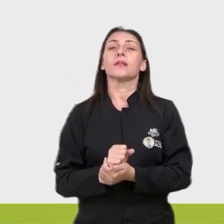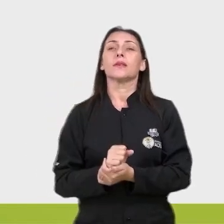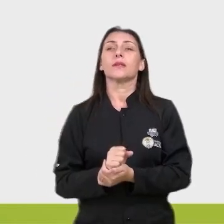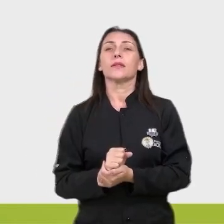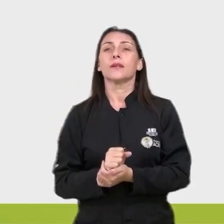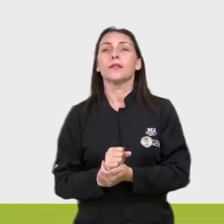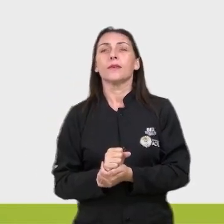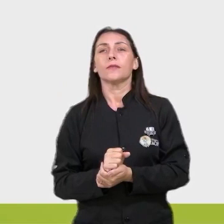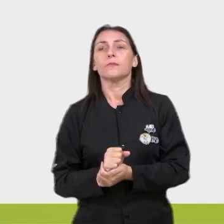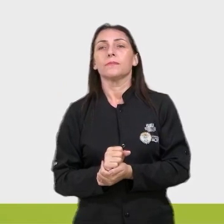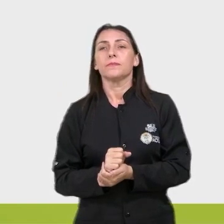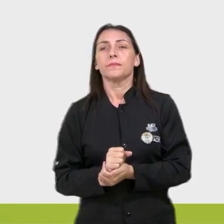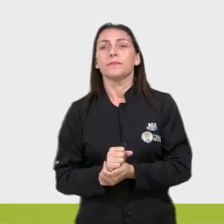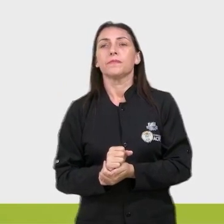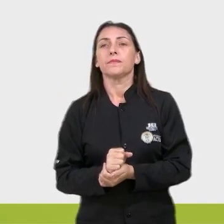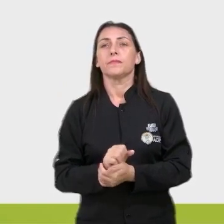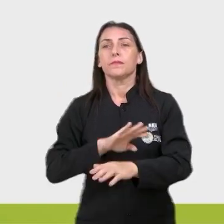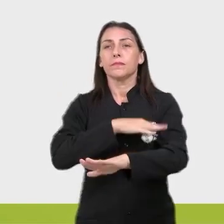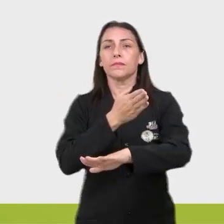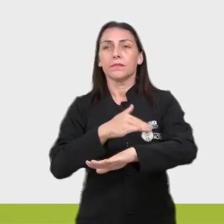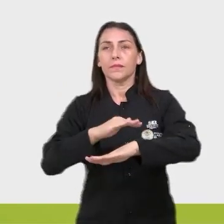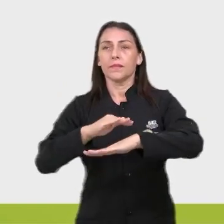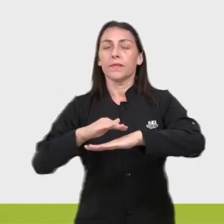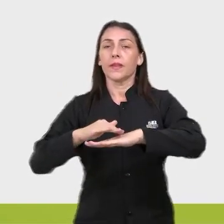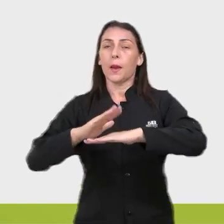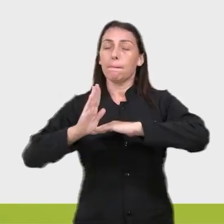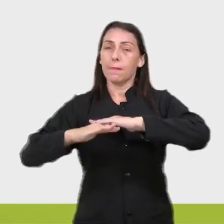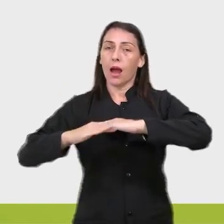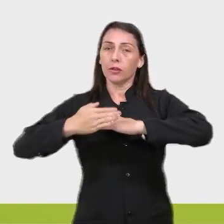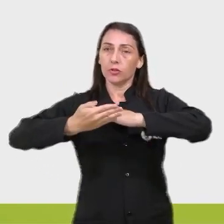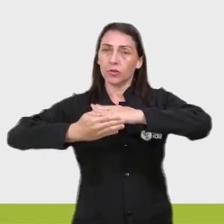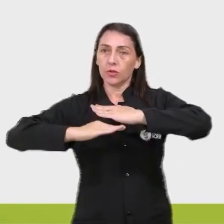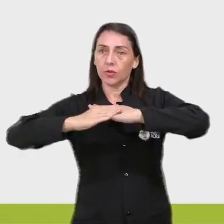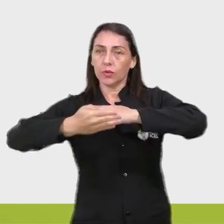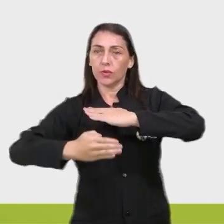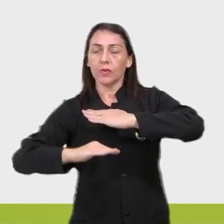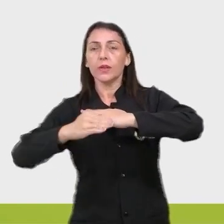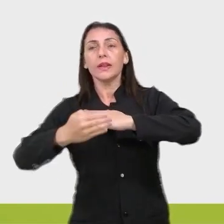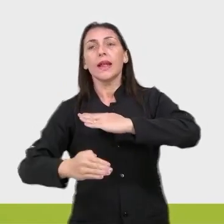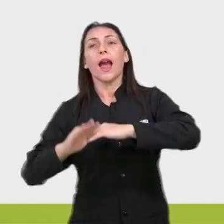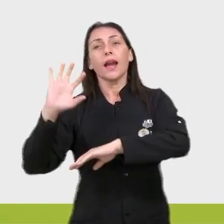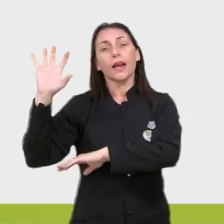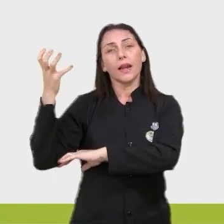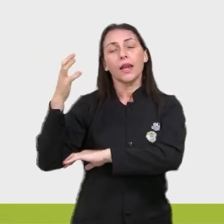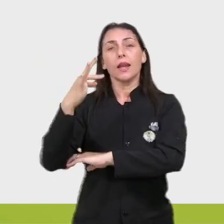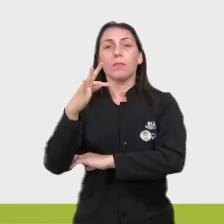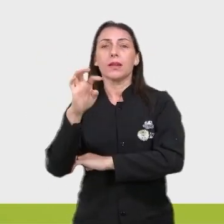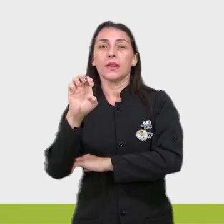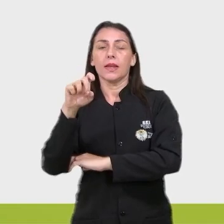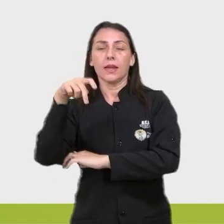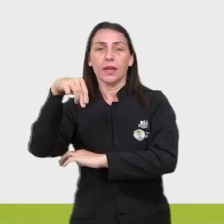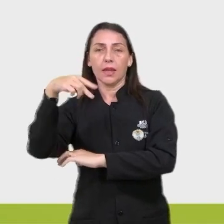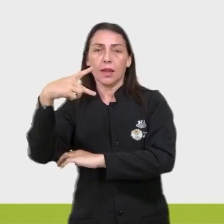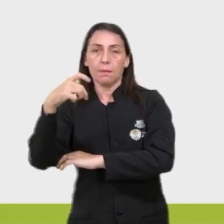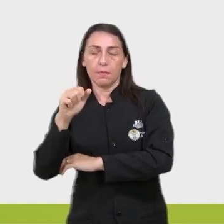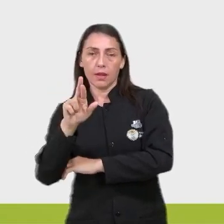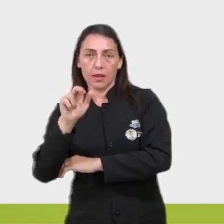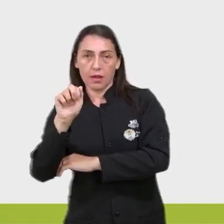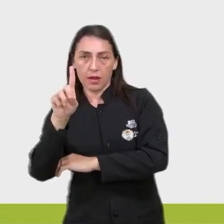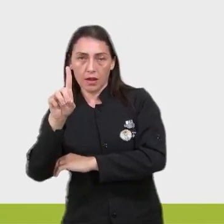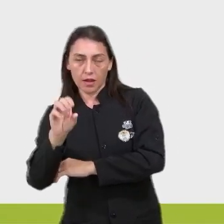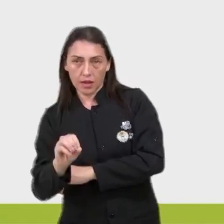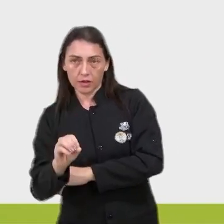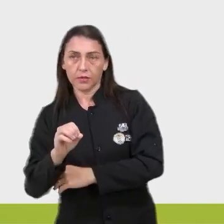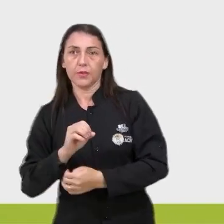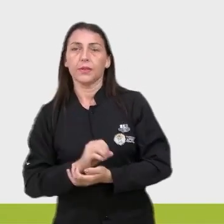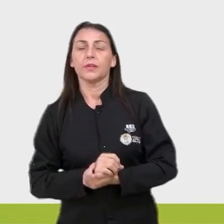campanha ou campanha gaúcha. Relevo baixo e ondulado, clima temperado, tá? Ali para do subtropical para